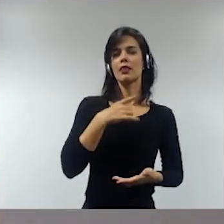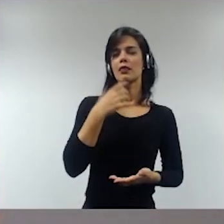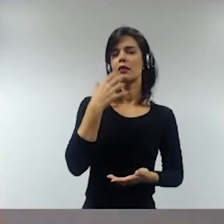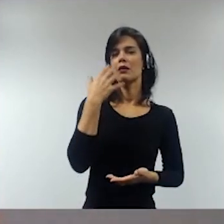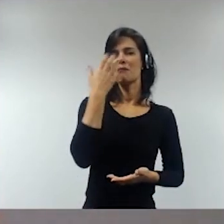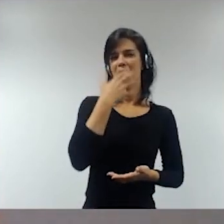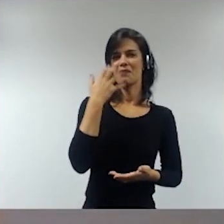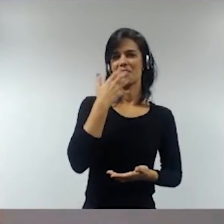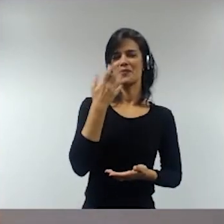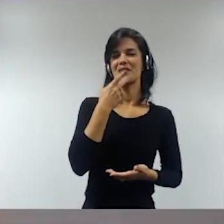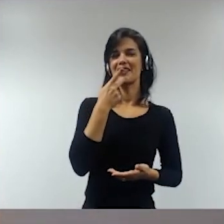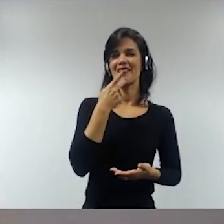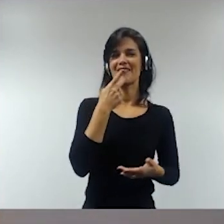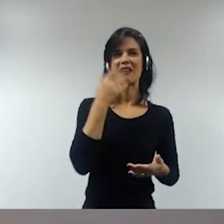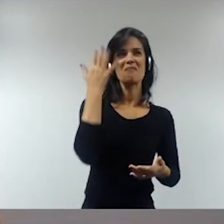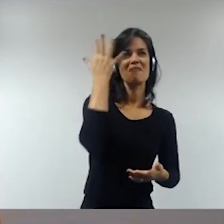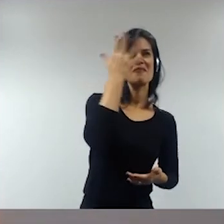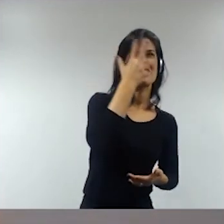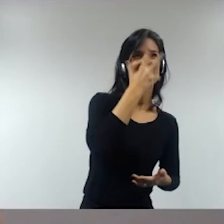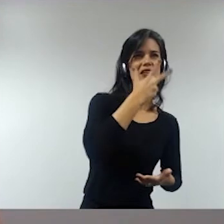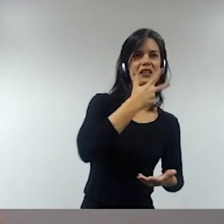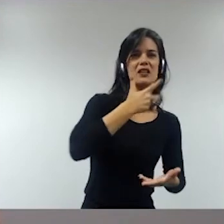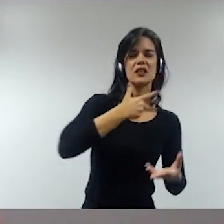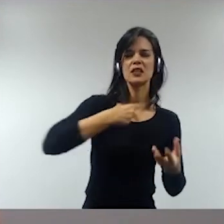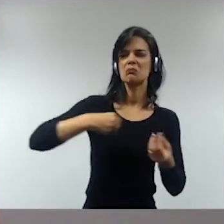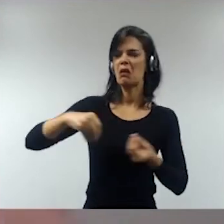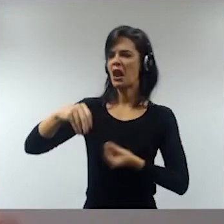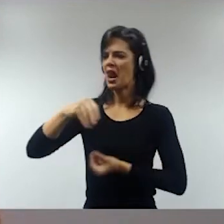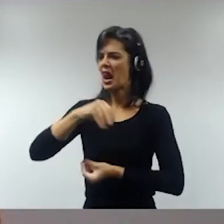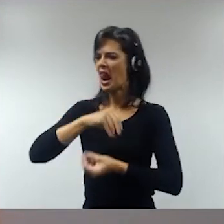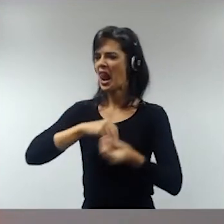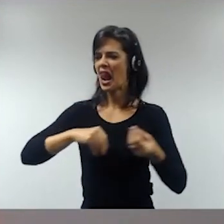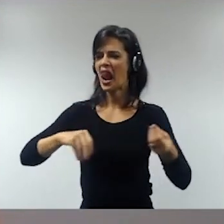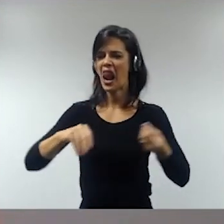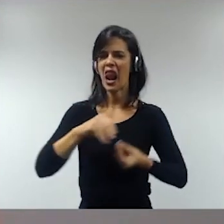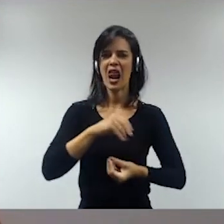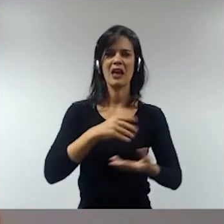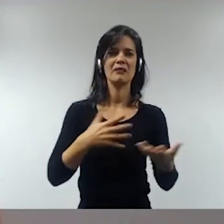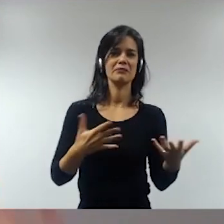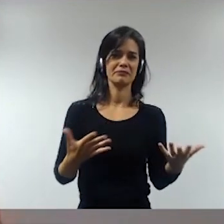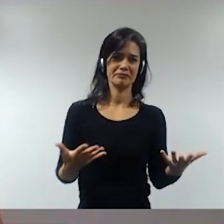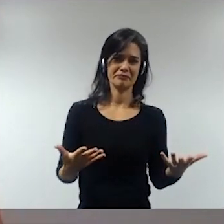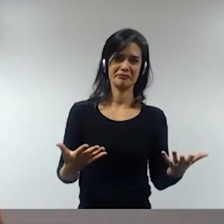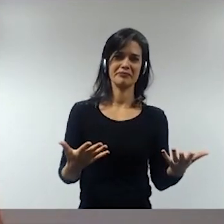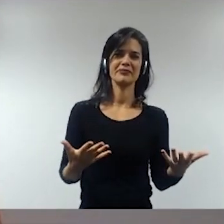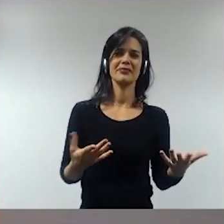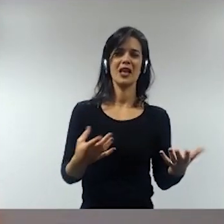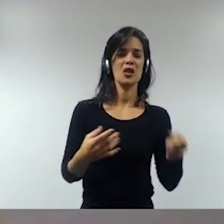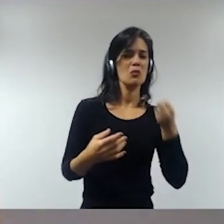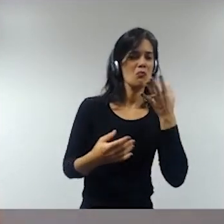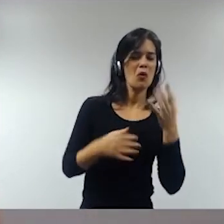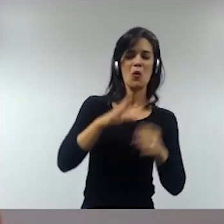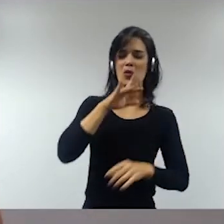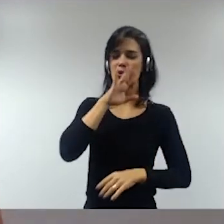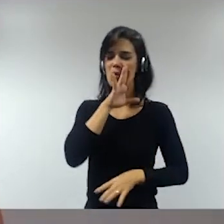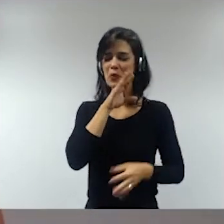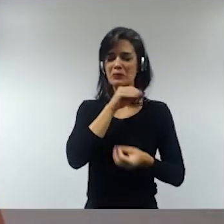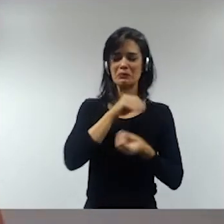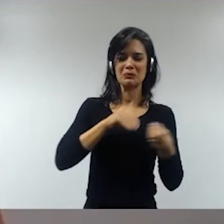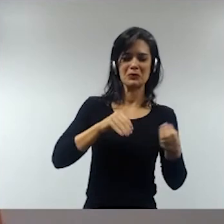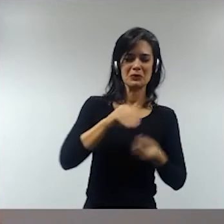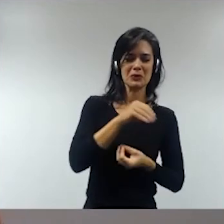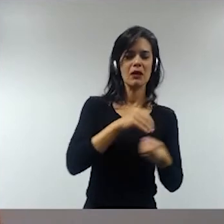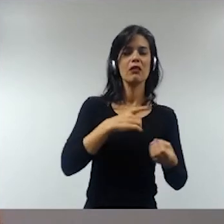muito próxima. E nesse conjunto de caos e de beleza, do que é bom e do que é ruim, nós temos